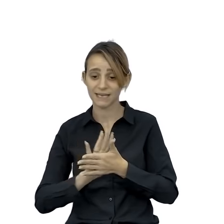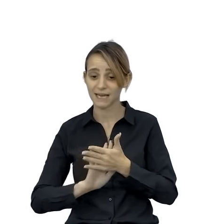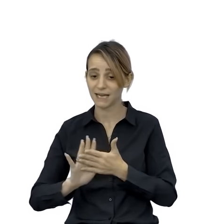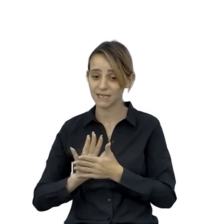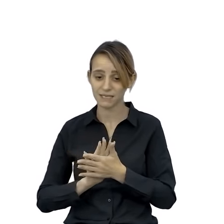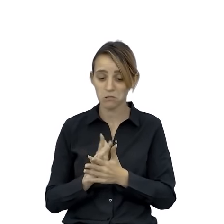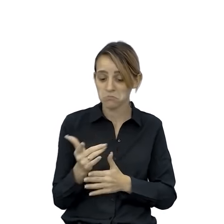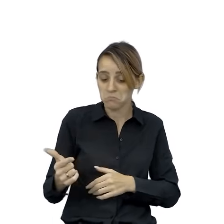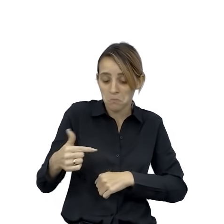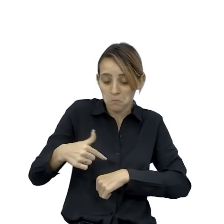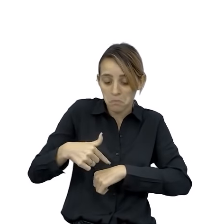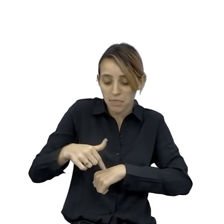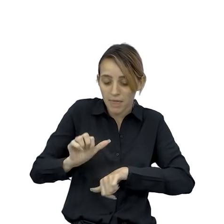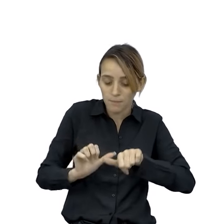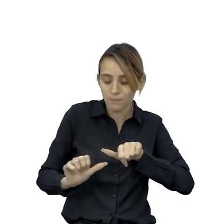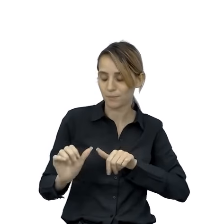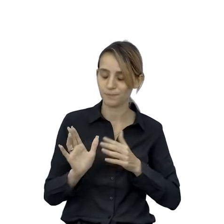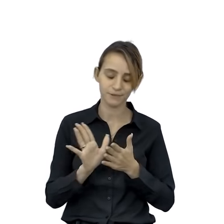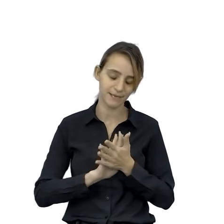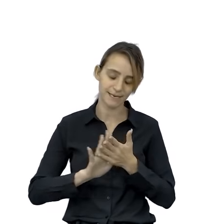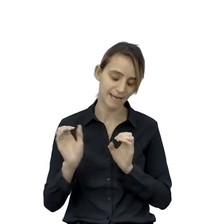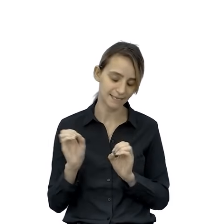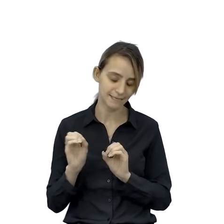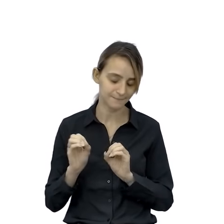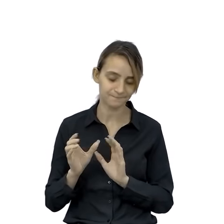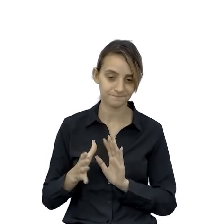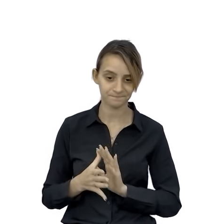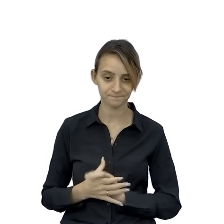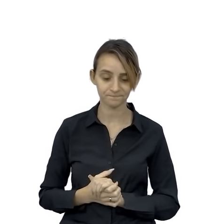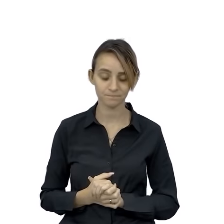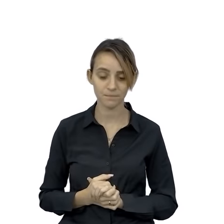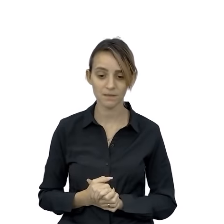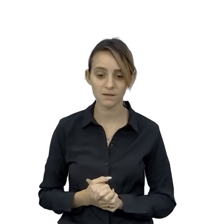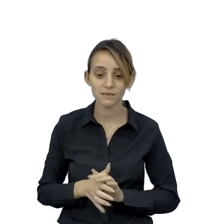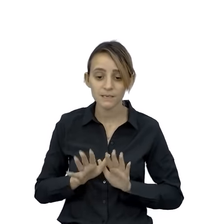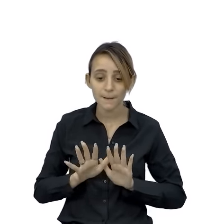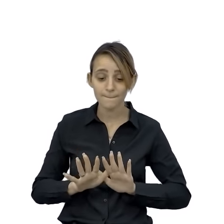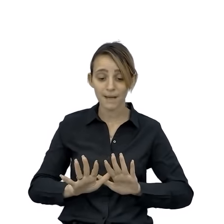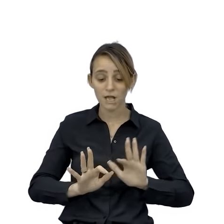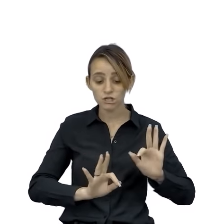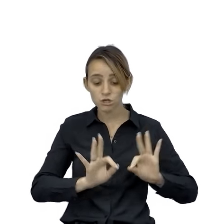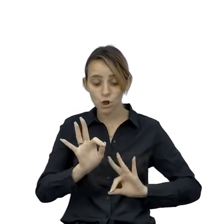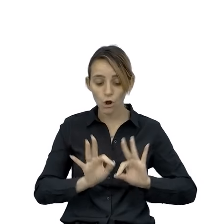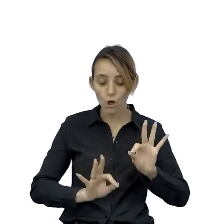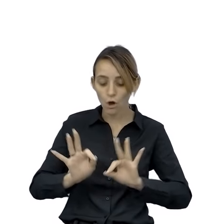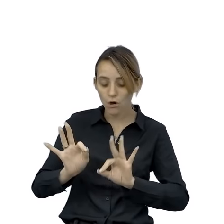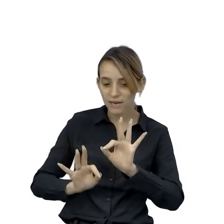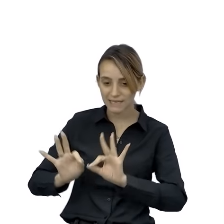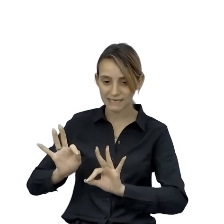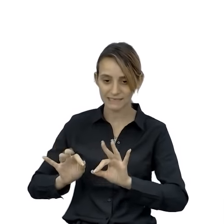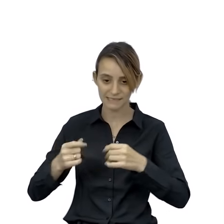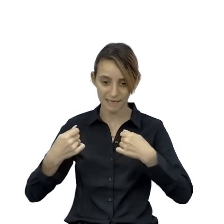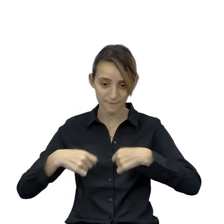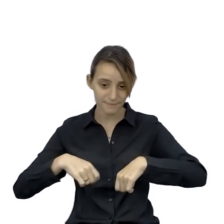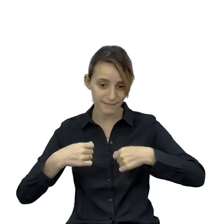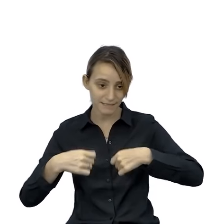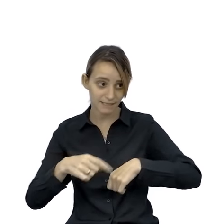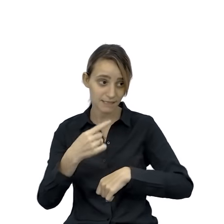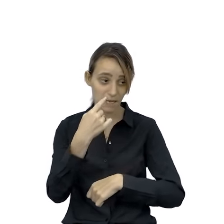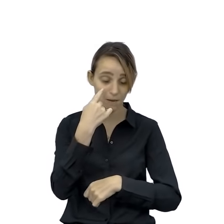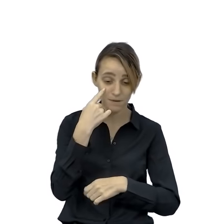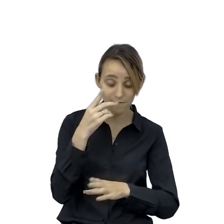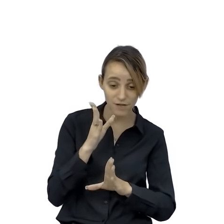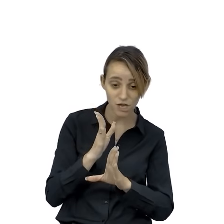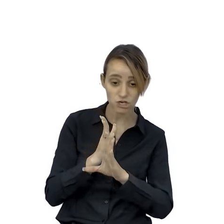alteração temporal aí na apresentação dessa situação. Mas uma reorganização aconteceu para